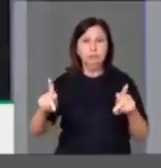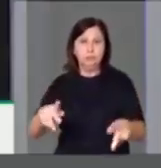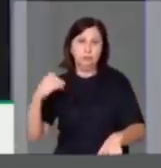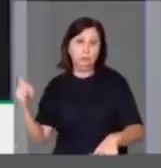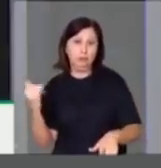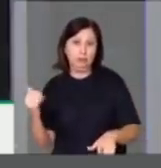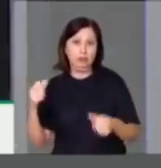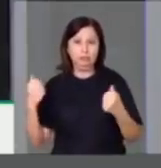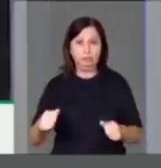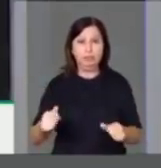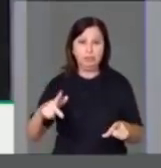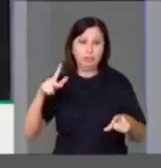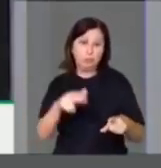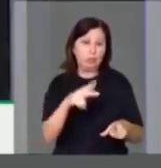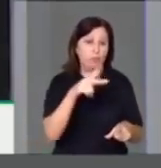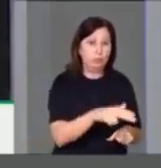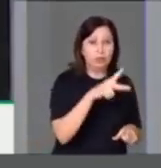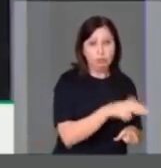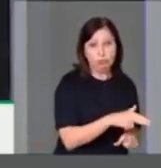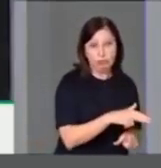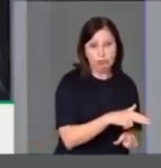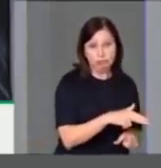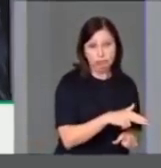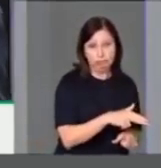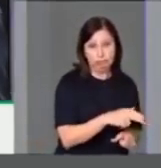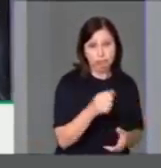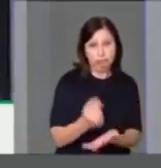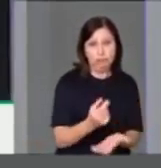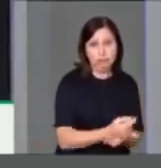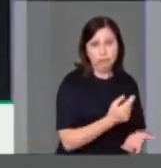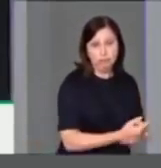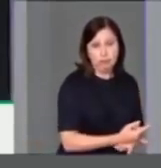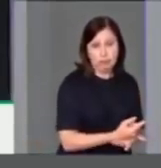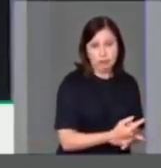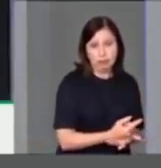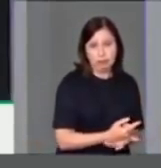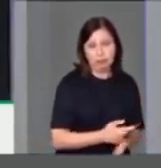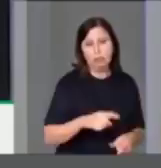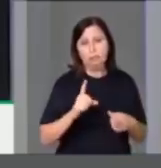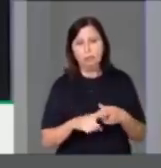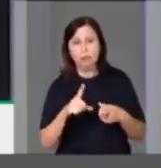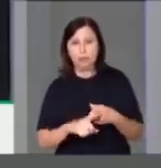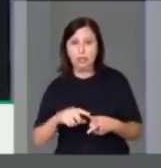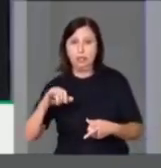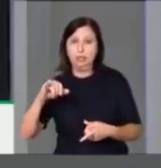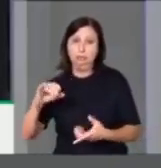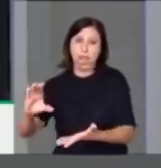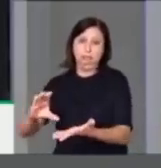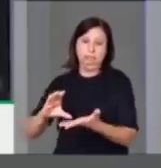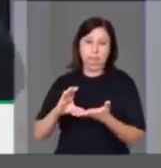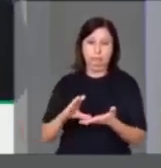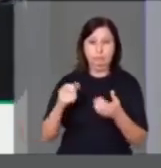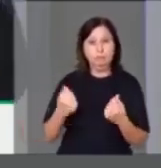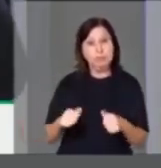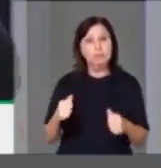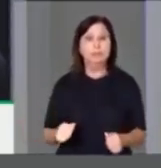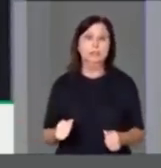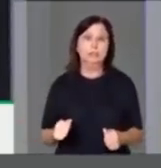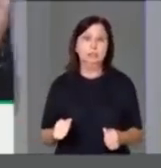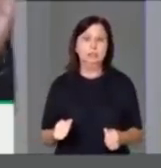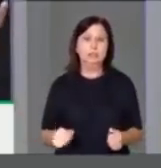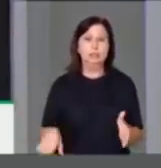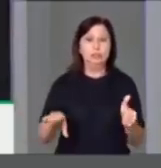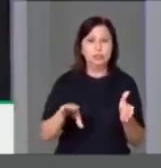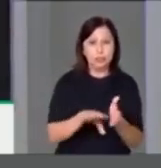tem 3 outras opções. Ou você imprime dinheiro e gera inflação para pagar essa dívida, e a gente já sabe, a gente já